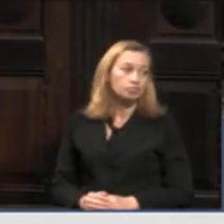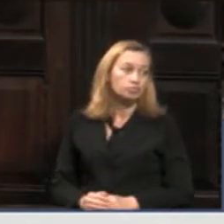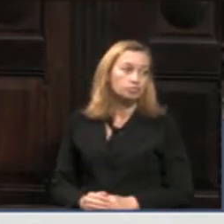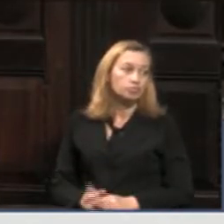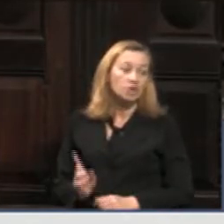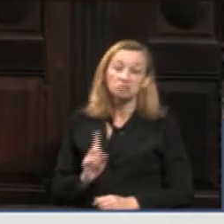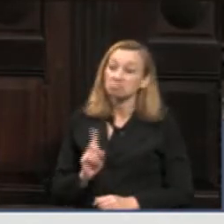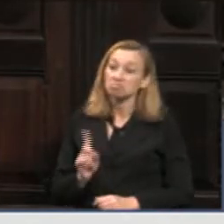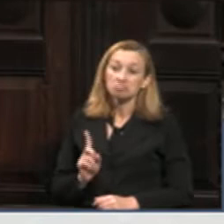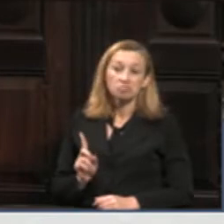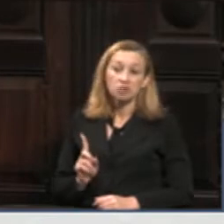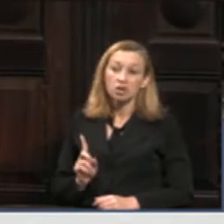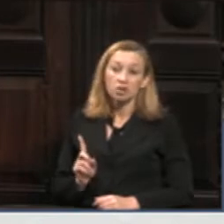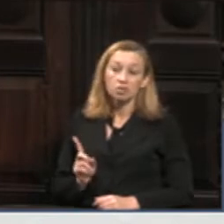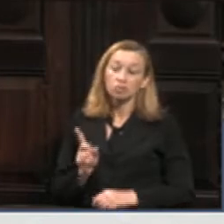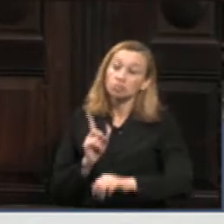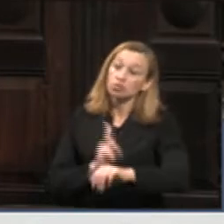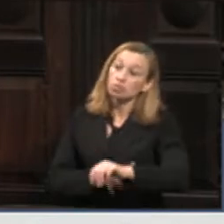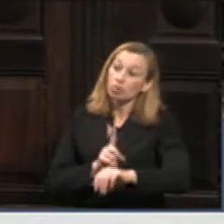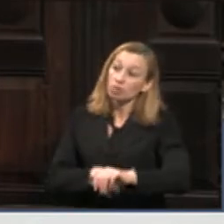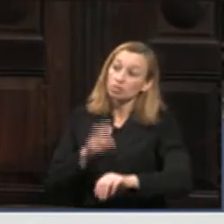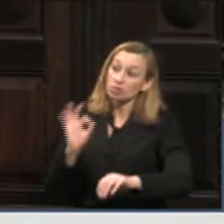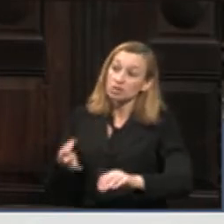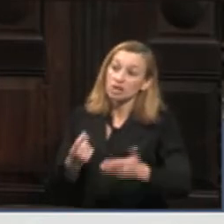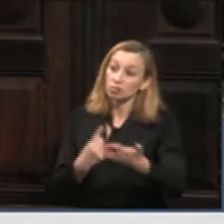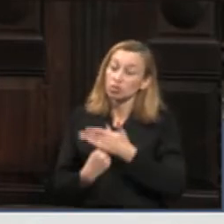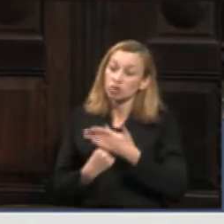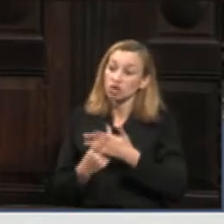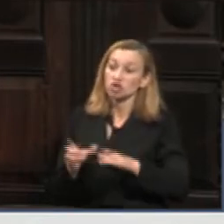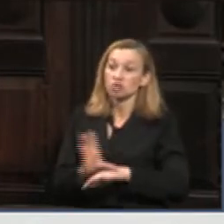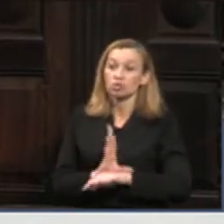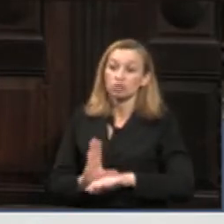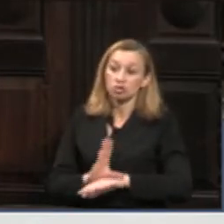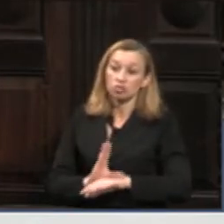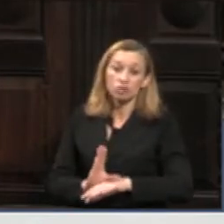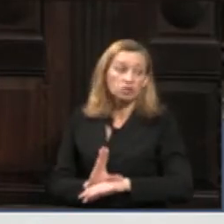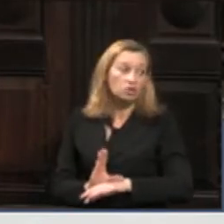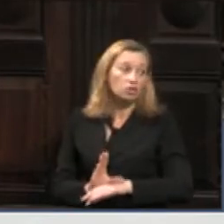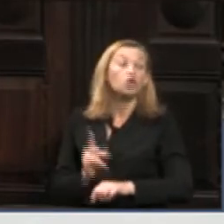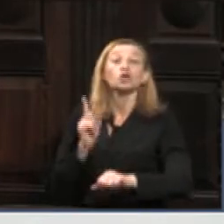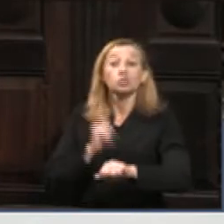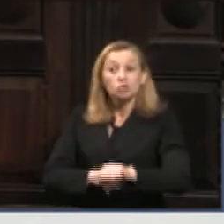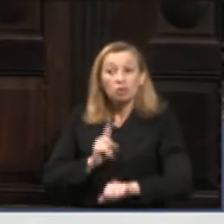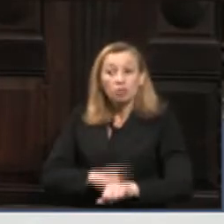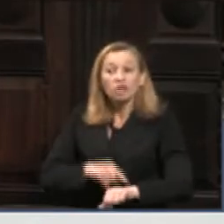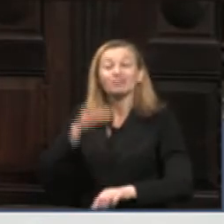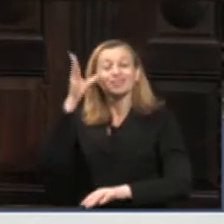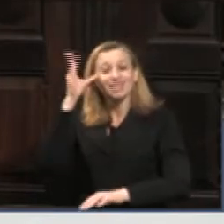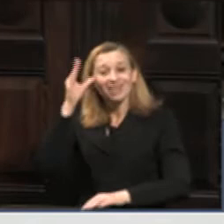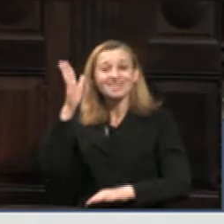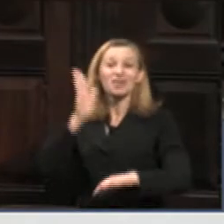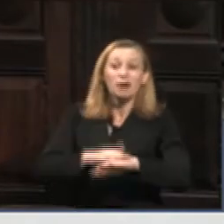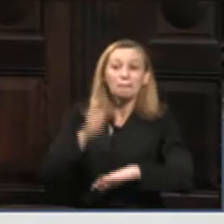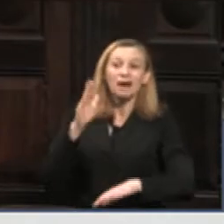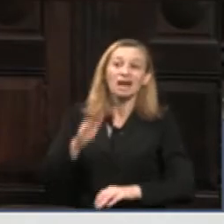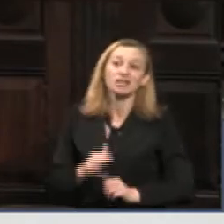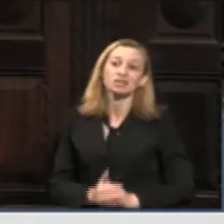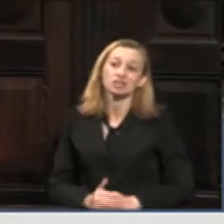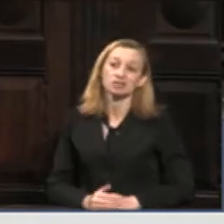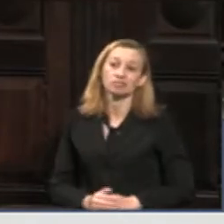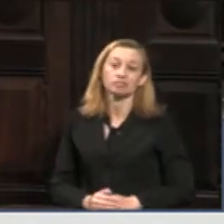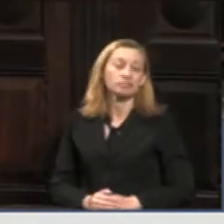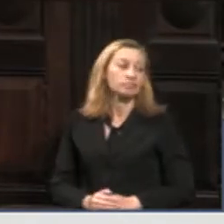Constituição naquele momento. Naquele momento, o que interessava mais